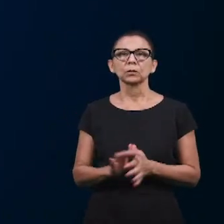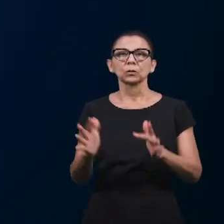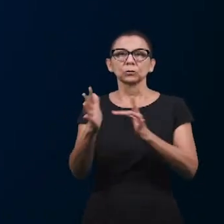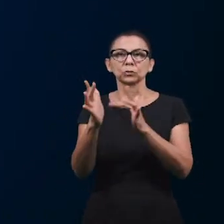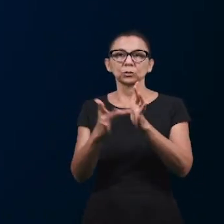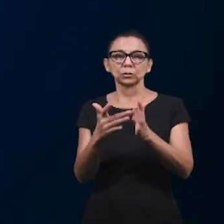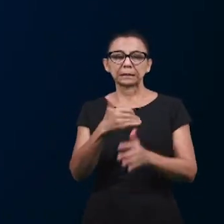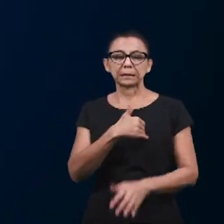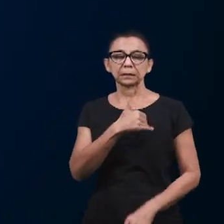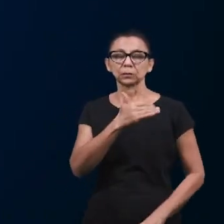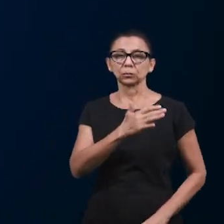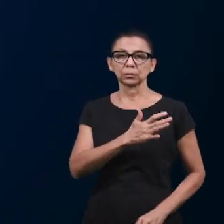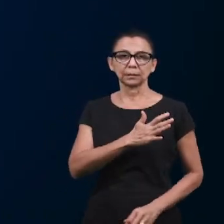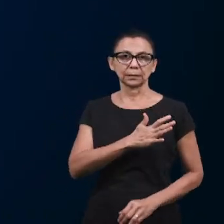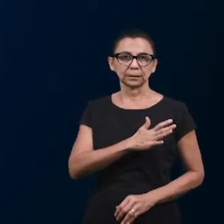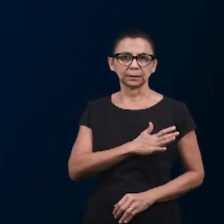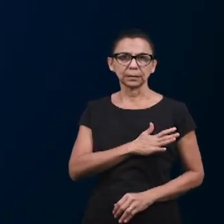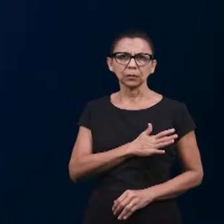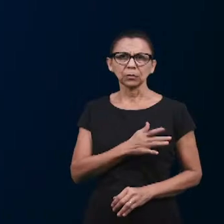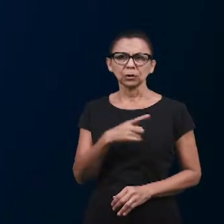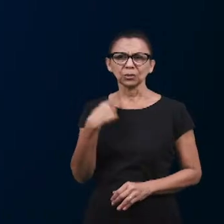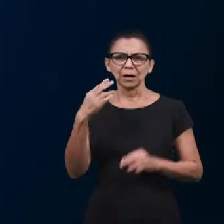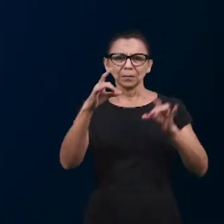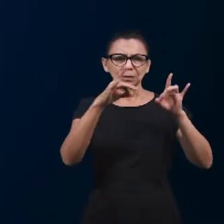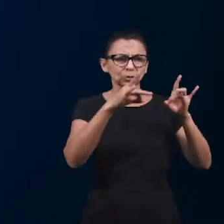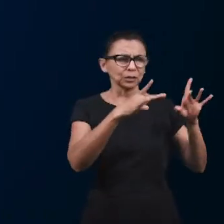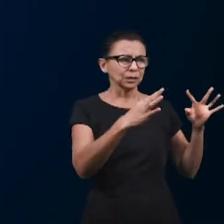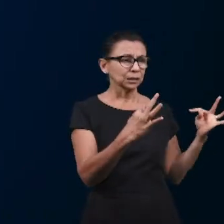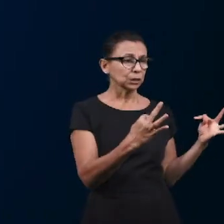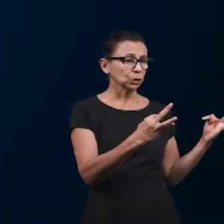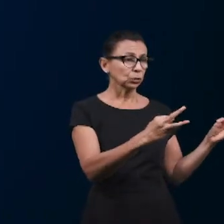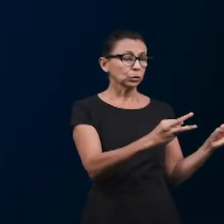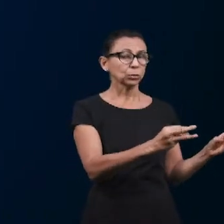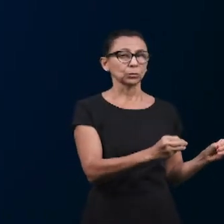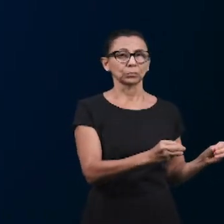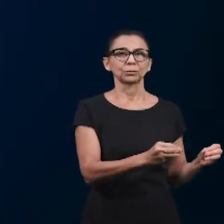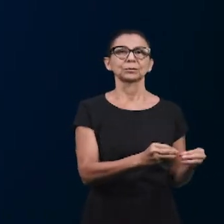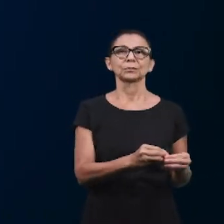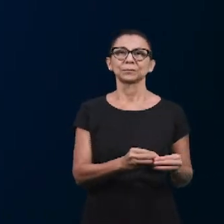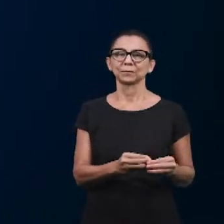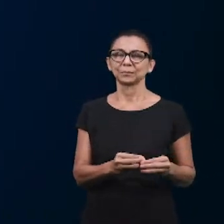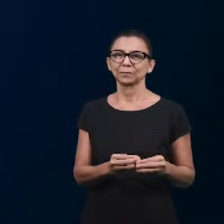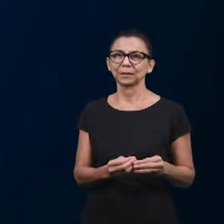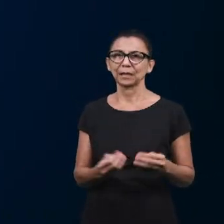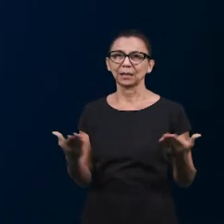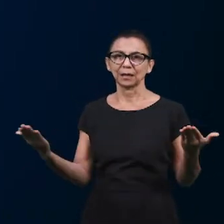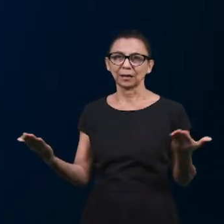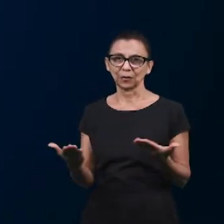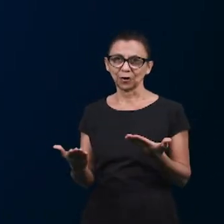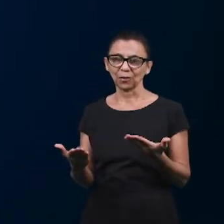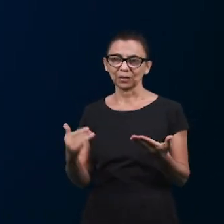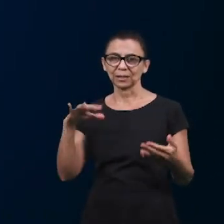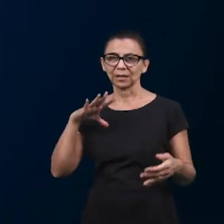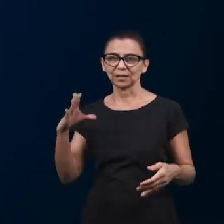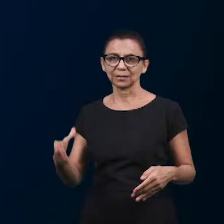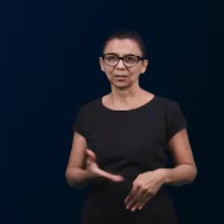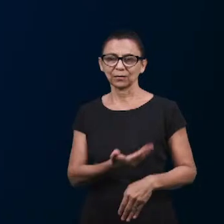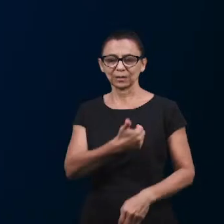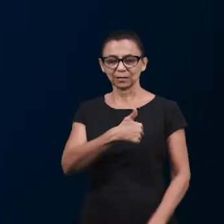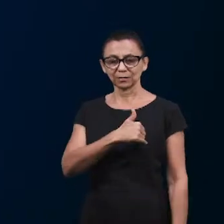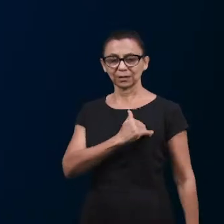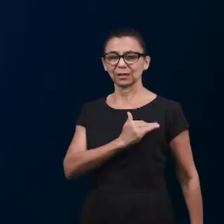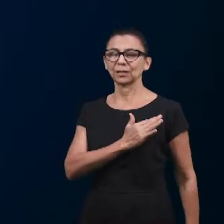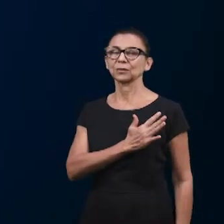da carne, do nosso passado, da nossa tradição, para que a salvação tenha lugar na nossa vida. E todos os dias,